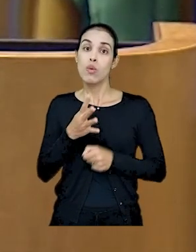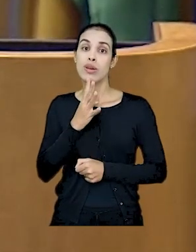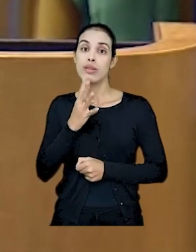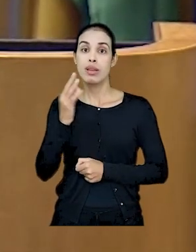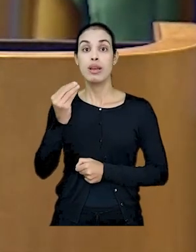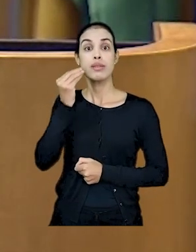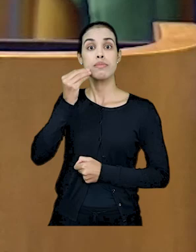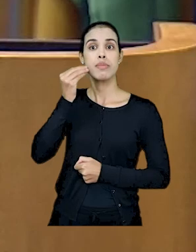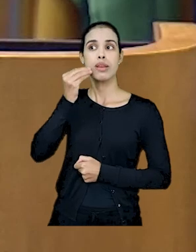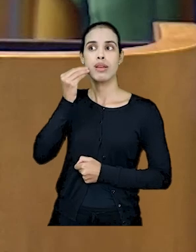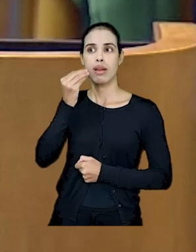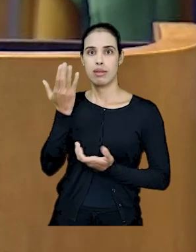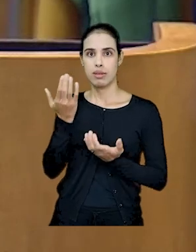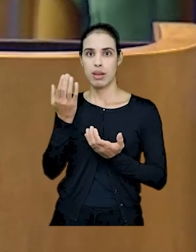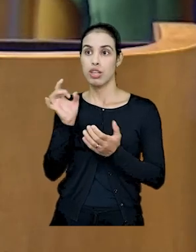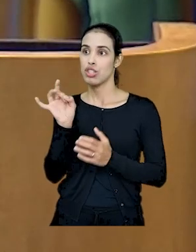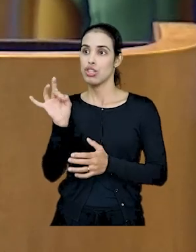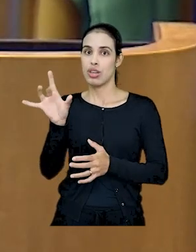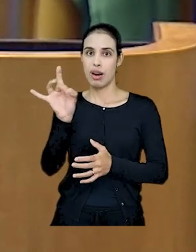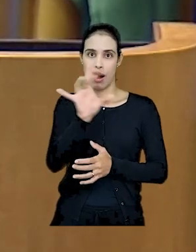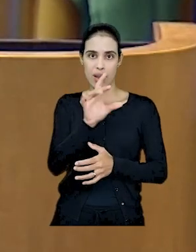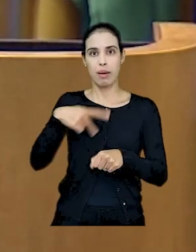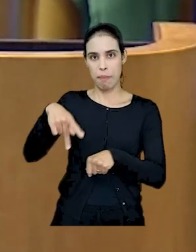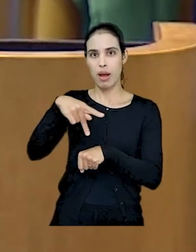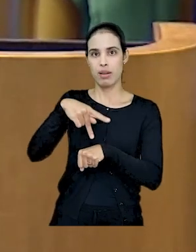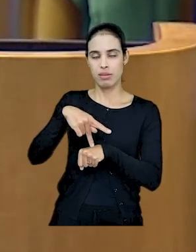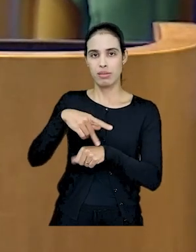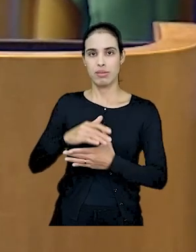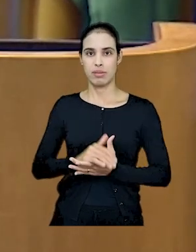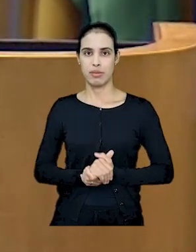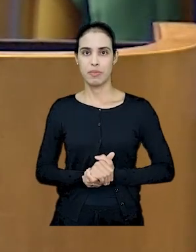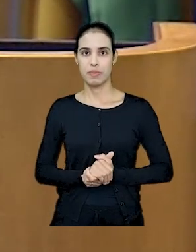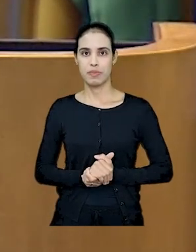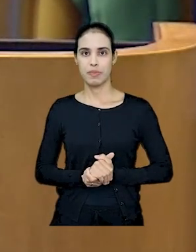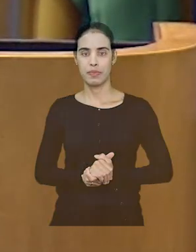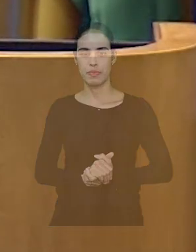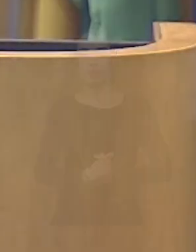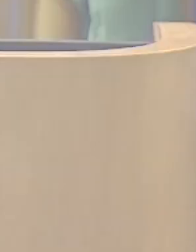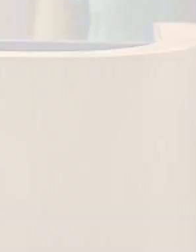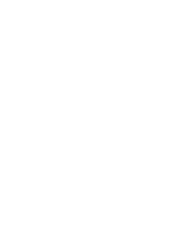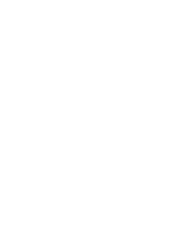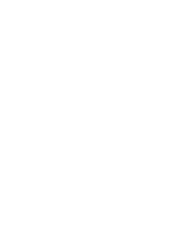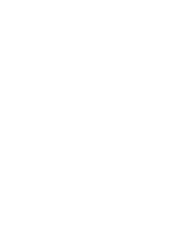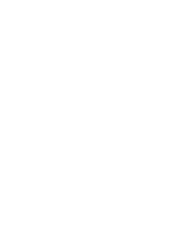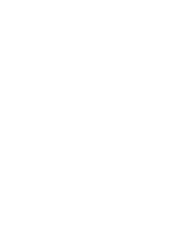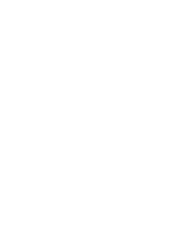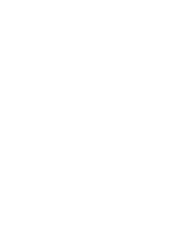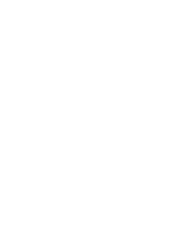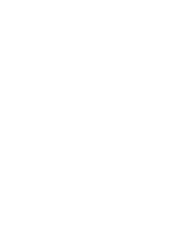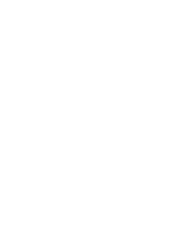experiências exitosas dos países com os quais fazemos negócio